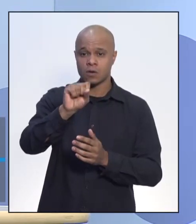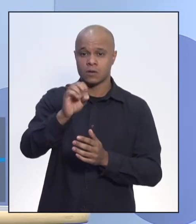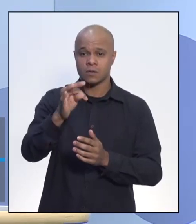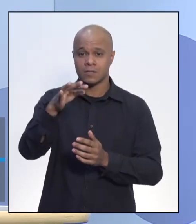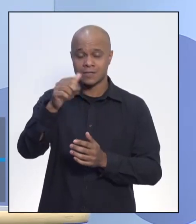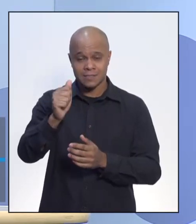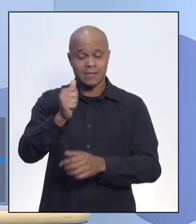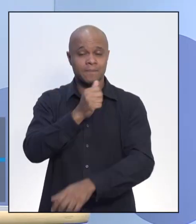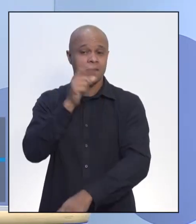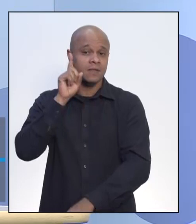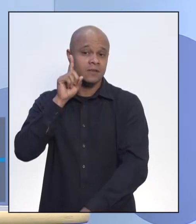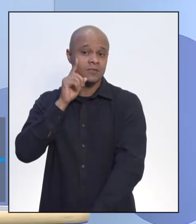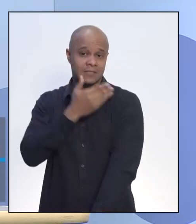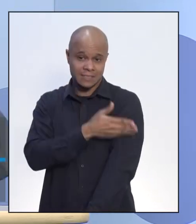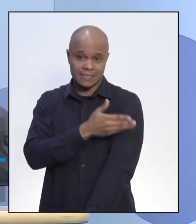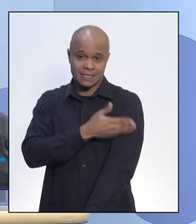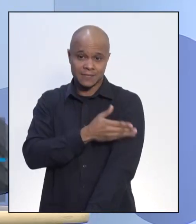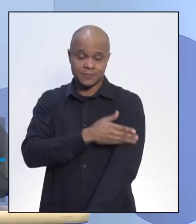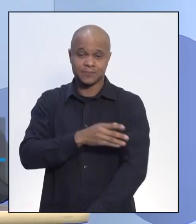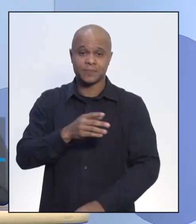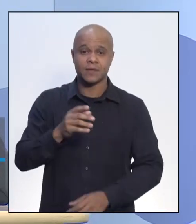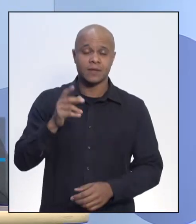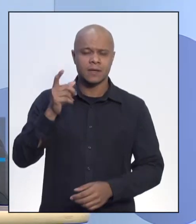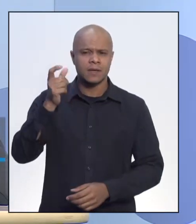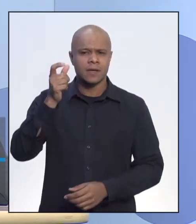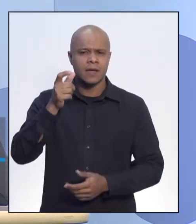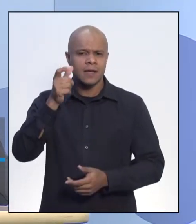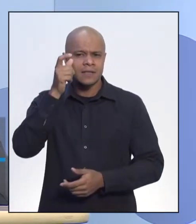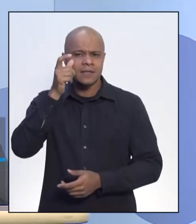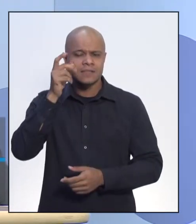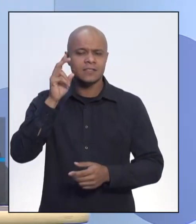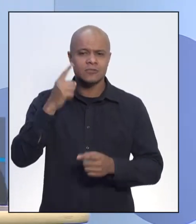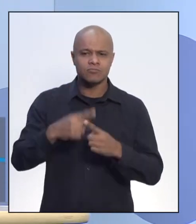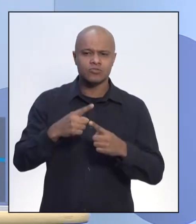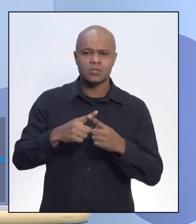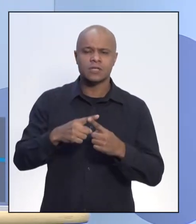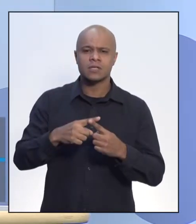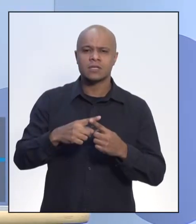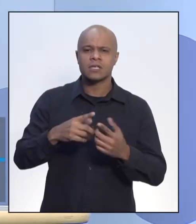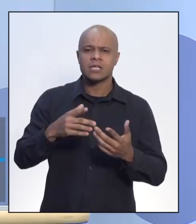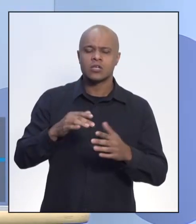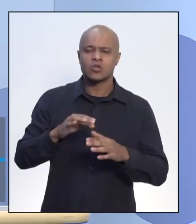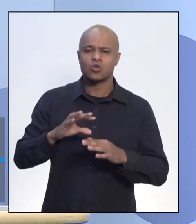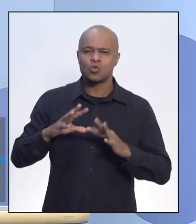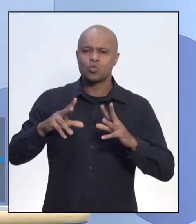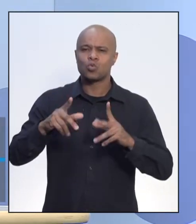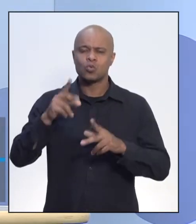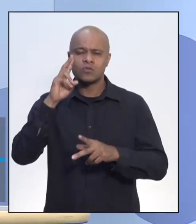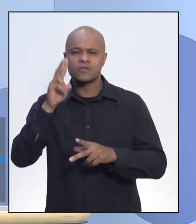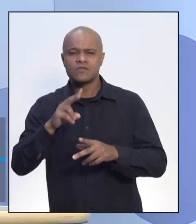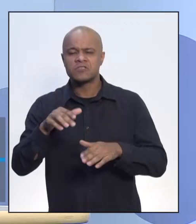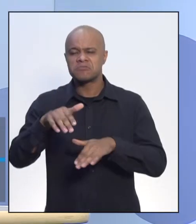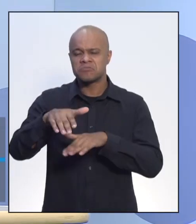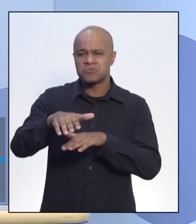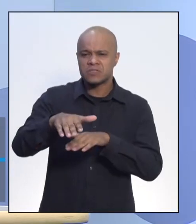gente contextualizar que toda essa questão dos atentados do 11 de setembro, a gente pode dizer que remonta lá dos